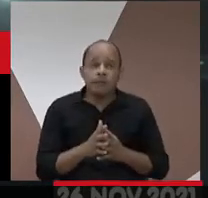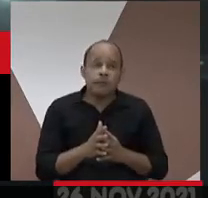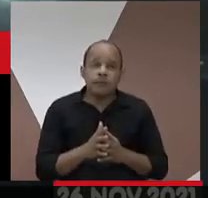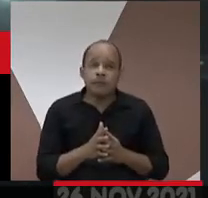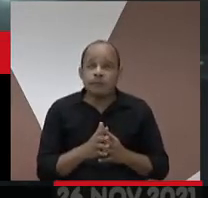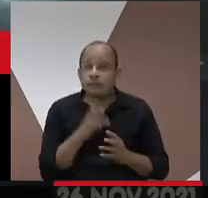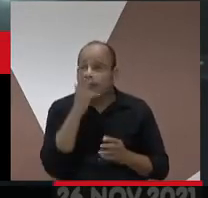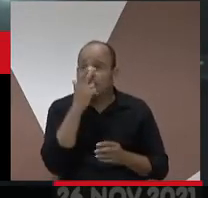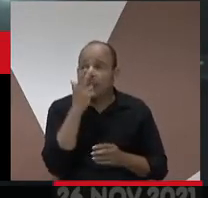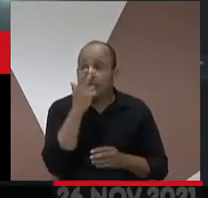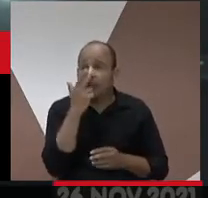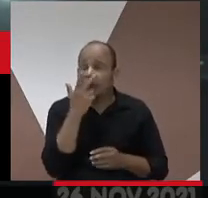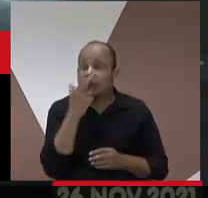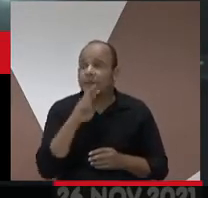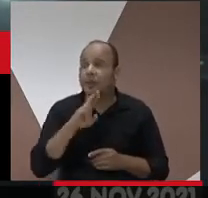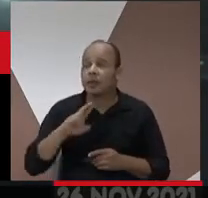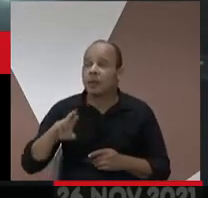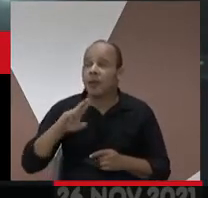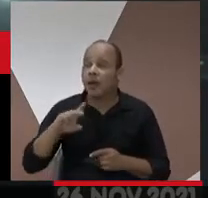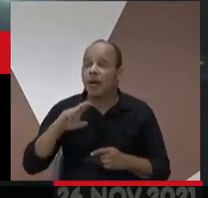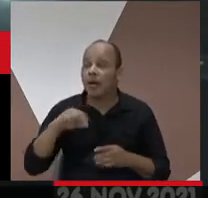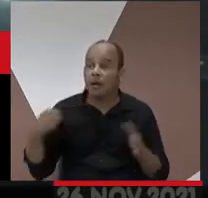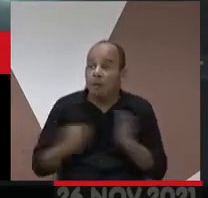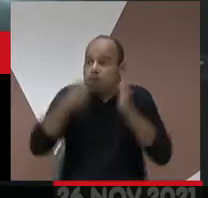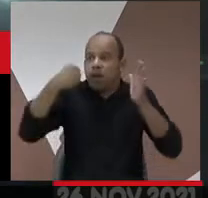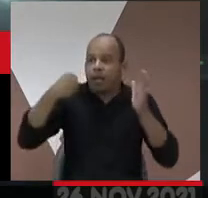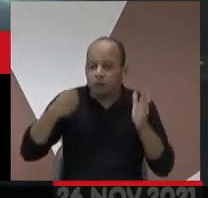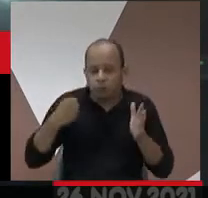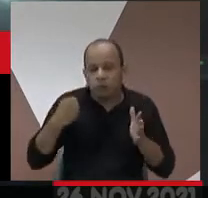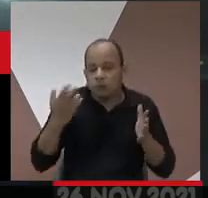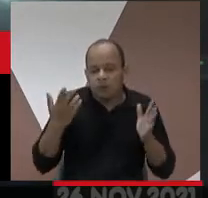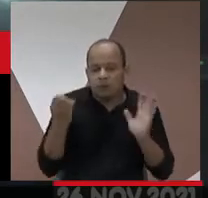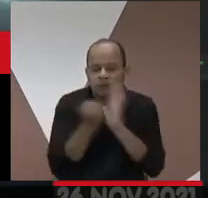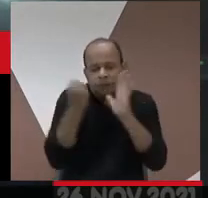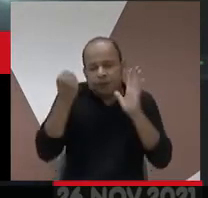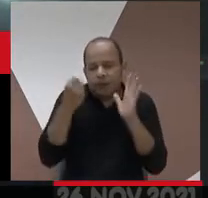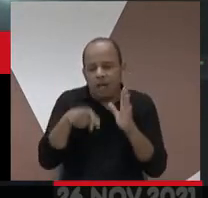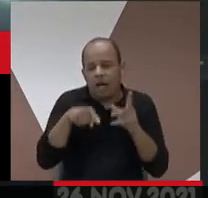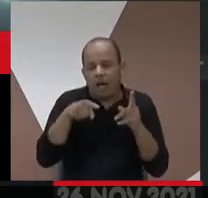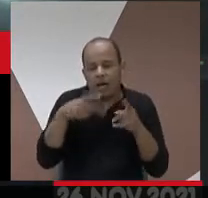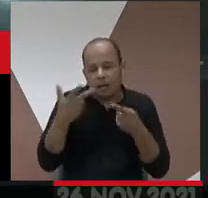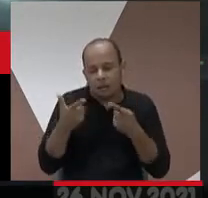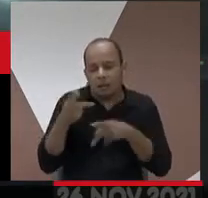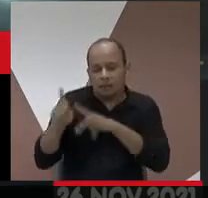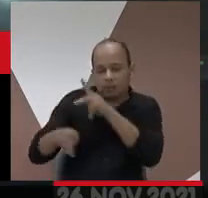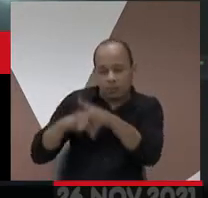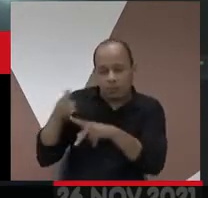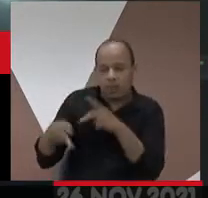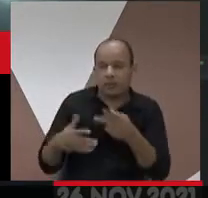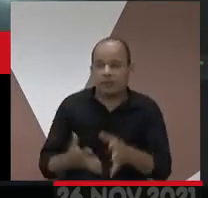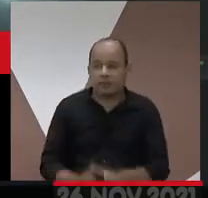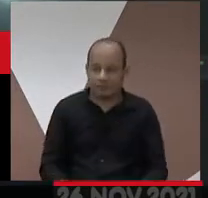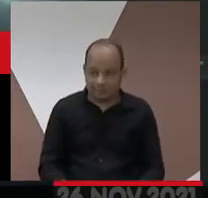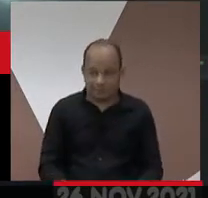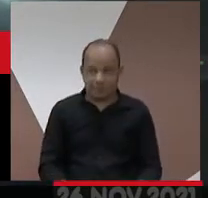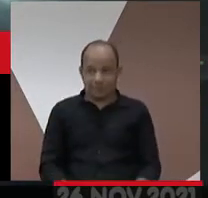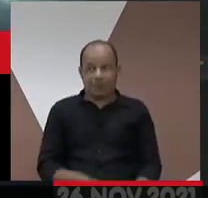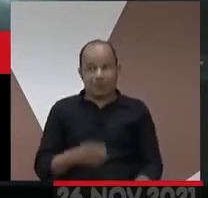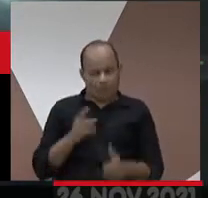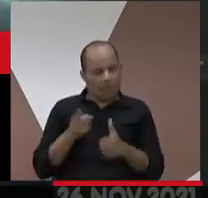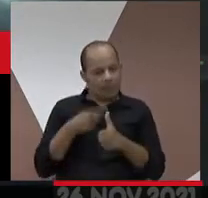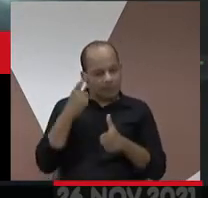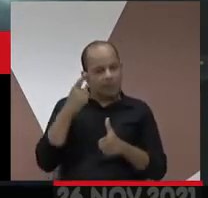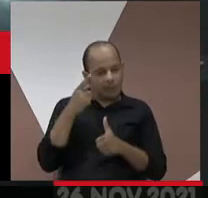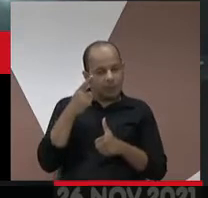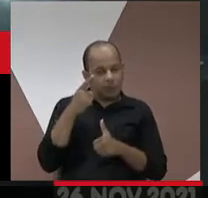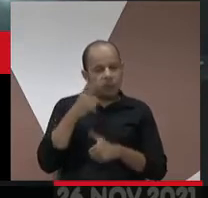impactar nas áreas mais densamente povoadas. Isso é o preceito número um, porque nós